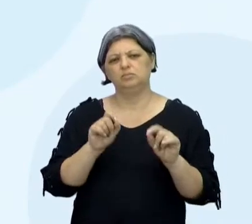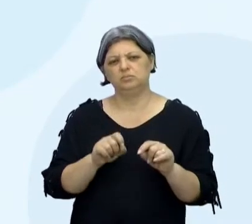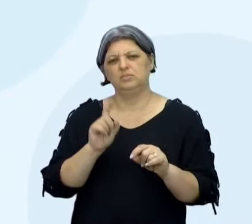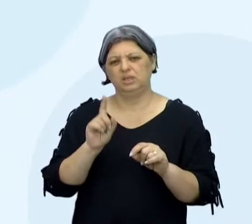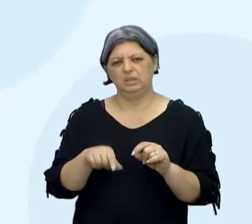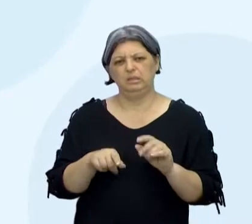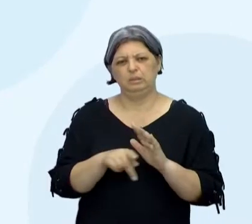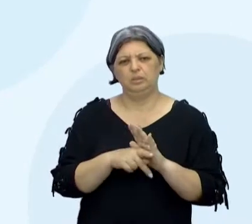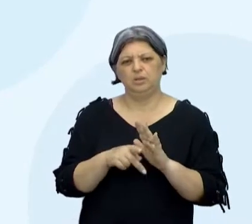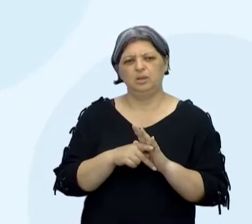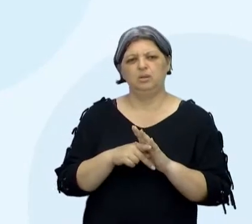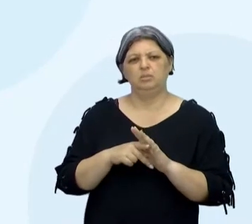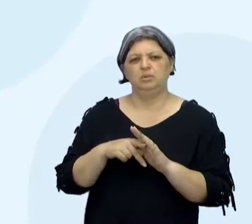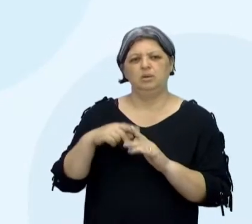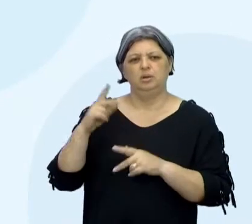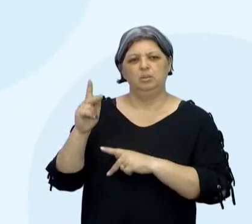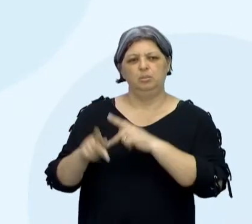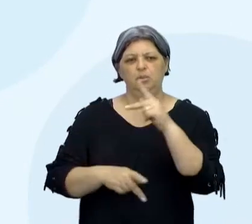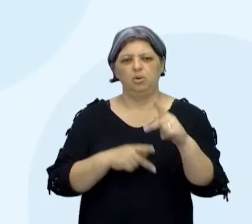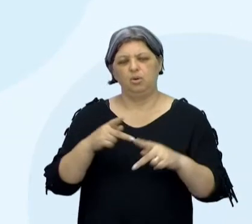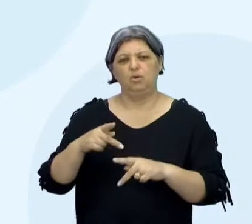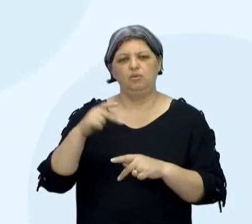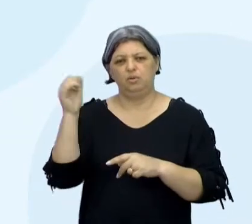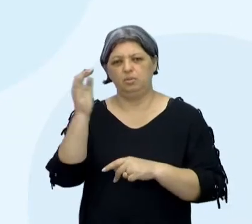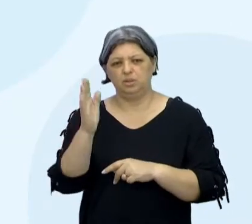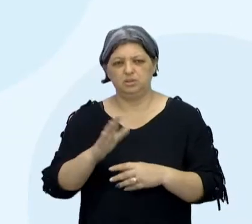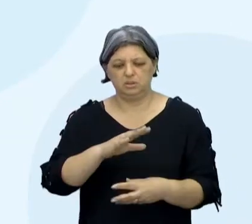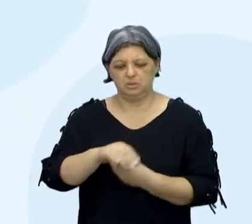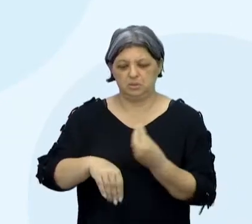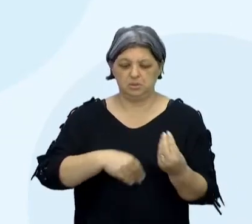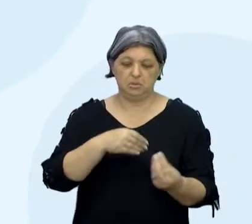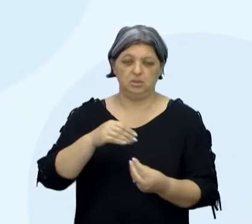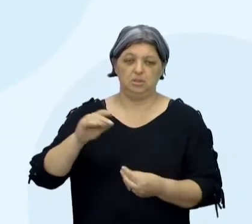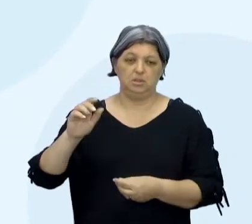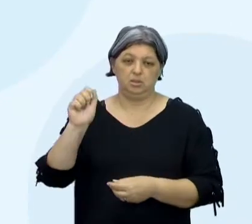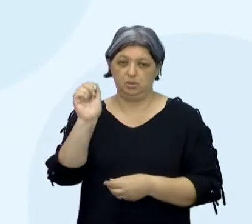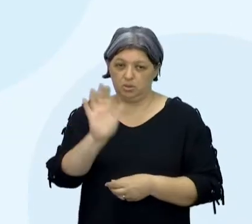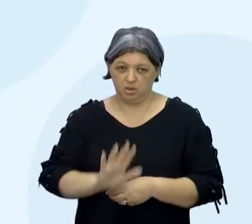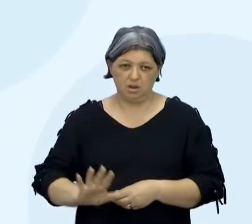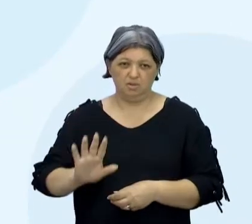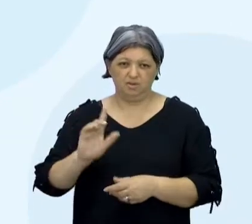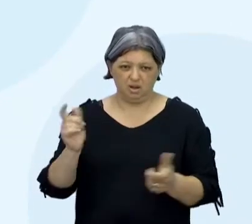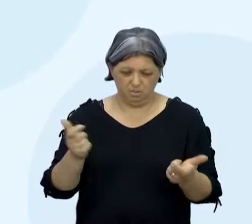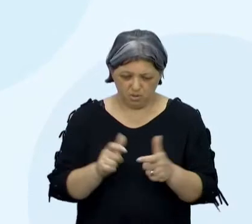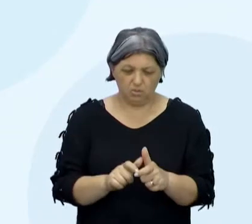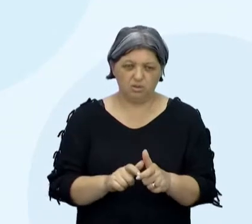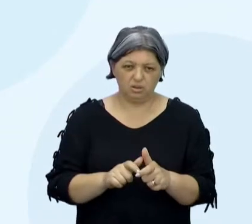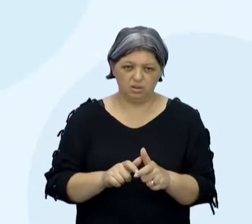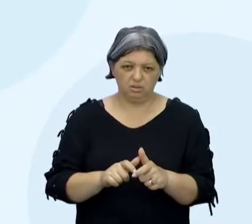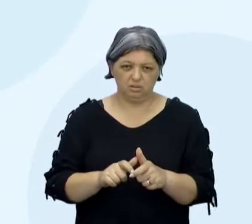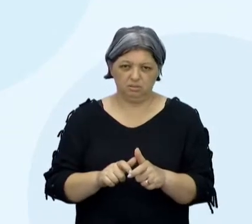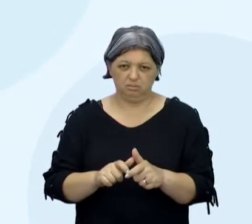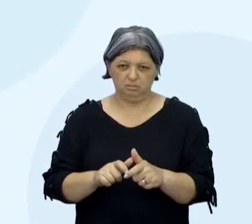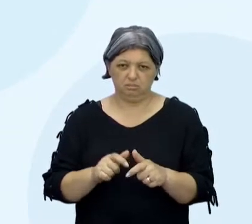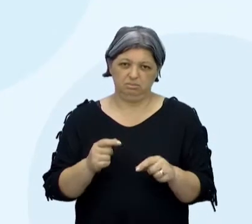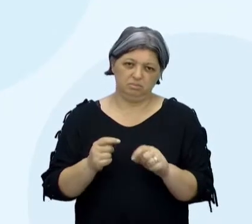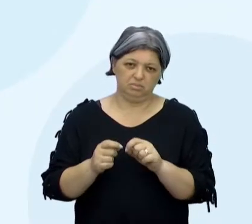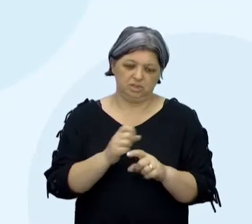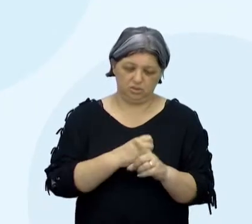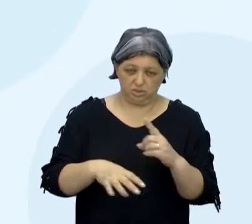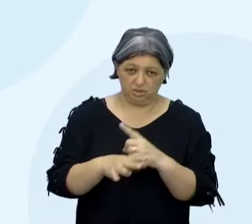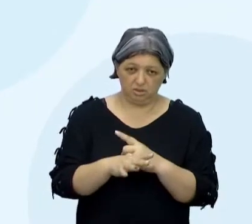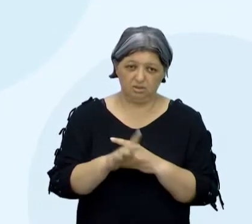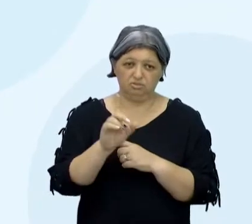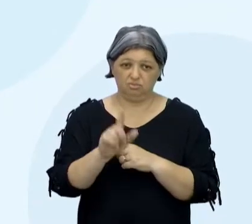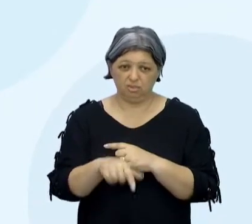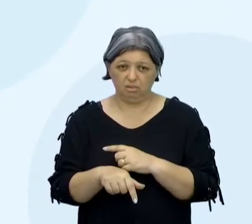os afrodescendentes e os indígenas minorias em nossa sociedade e independentemente da resposta é